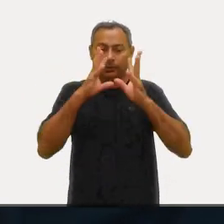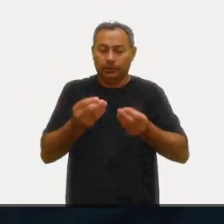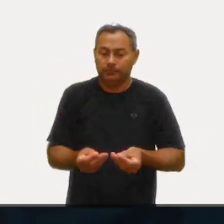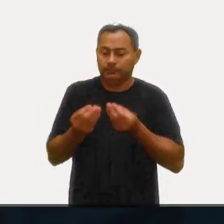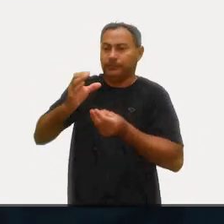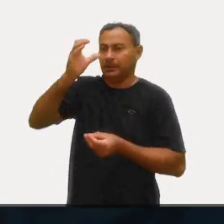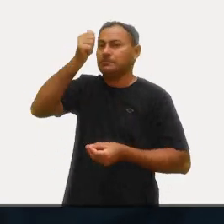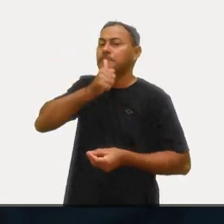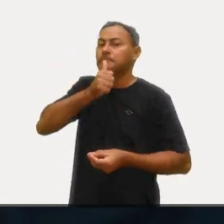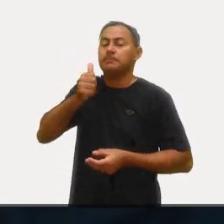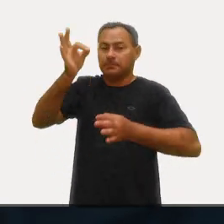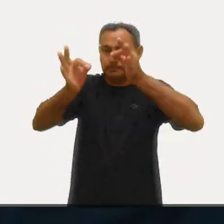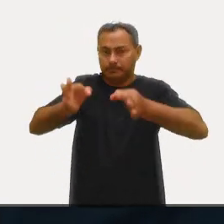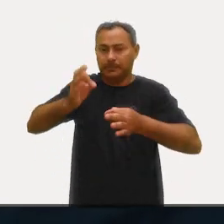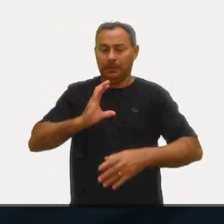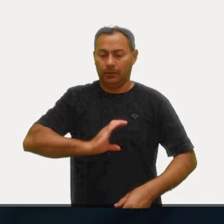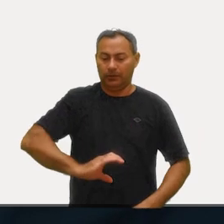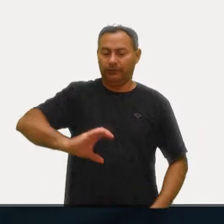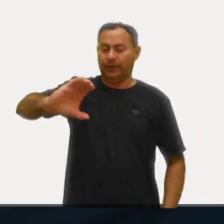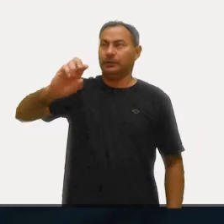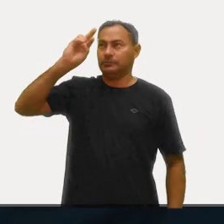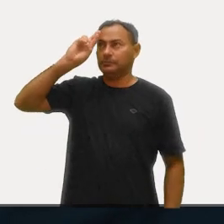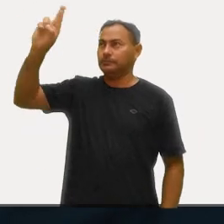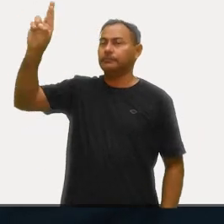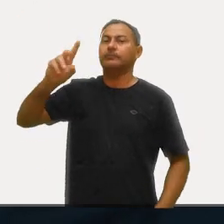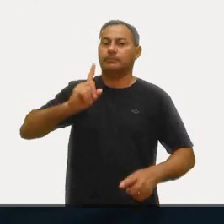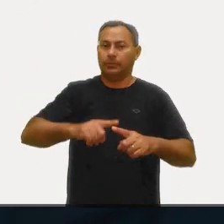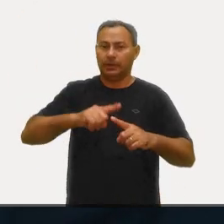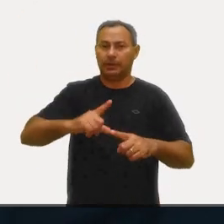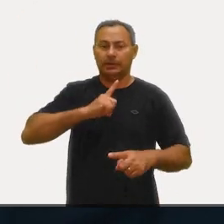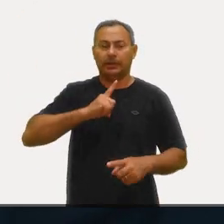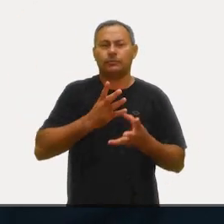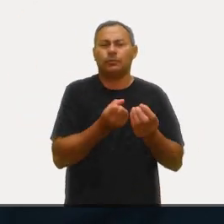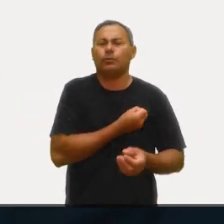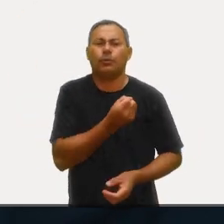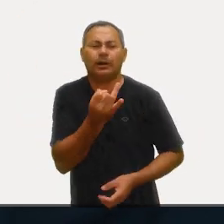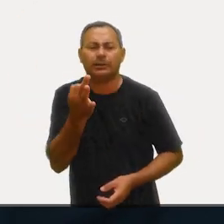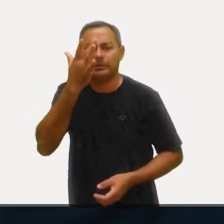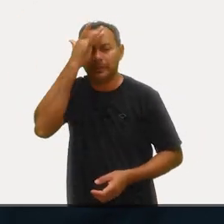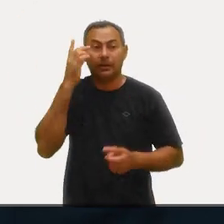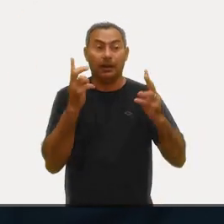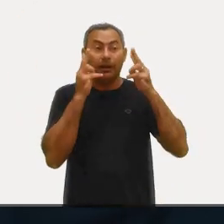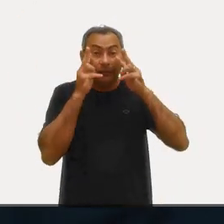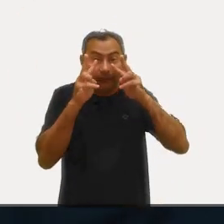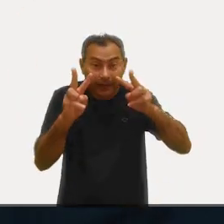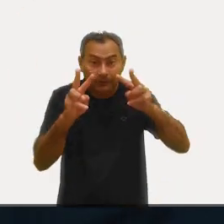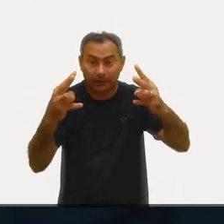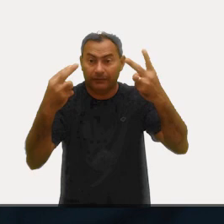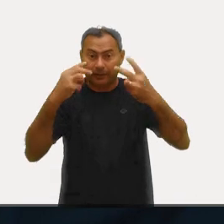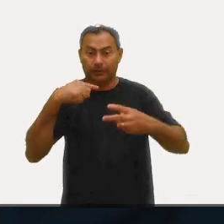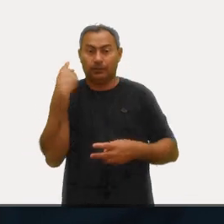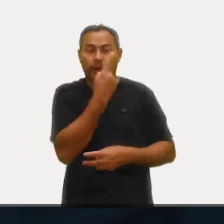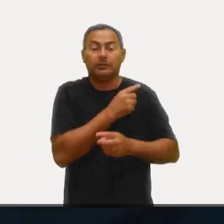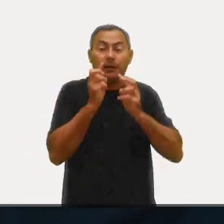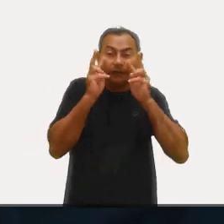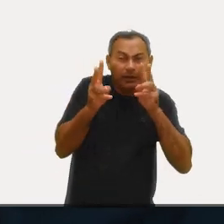devemos oferecer sacrifícios de justiça e confiar no Senhor é porque tem muita gente olhando para nós, querendo